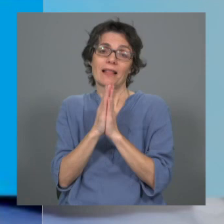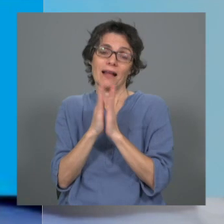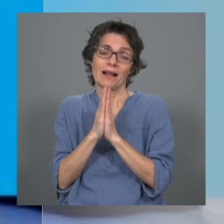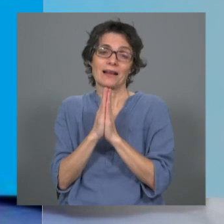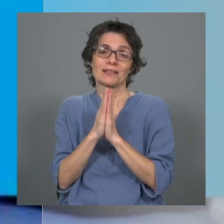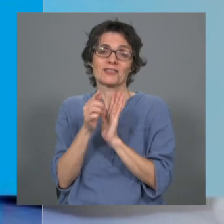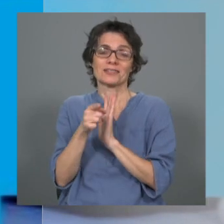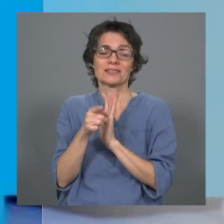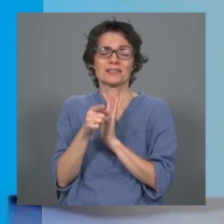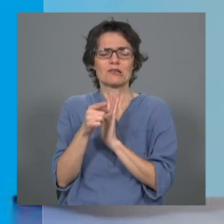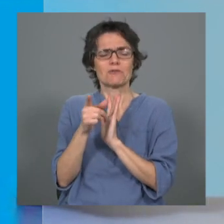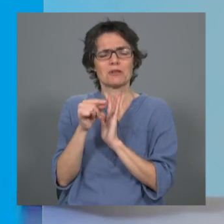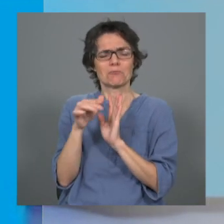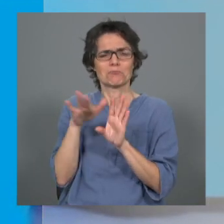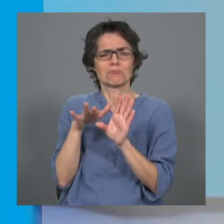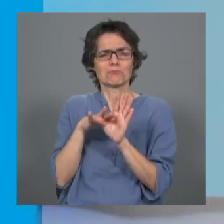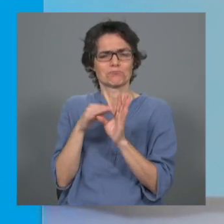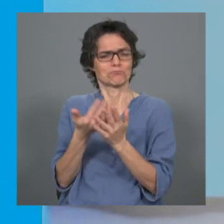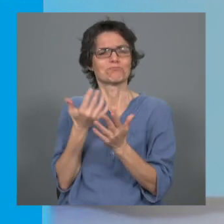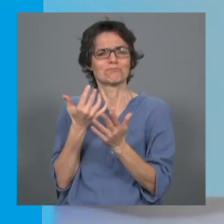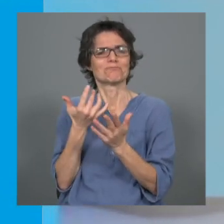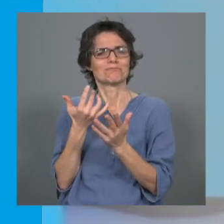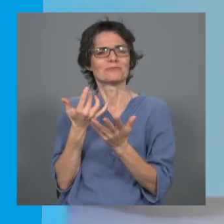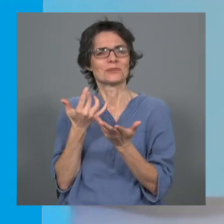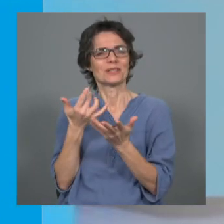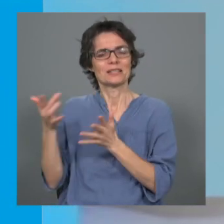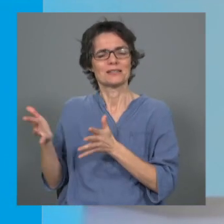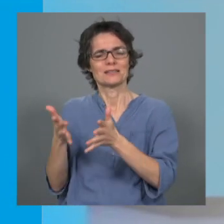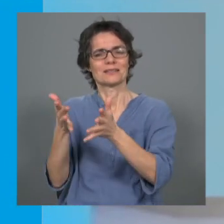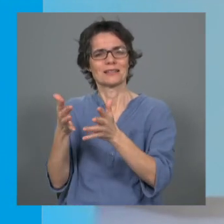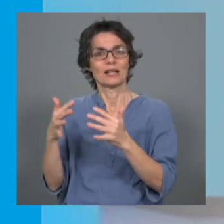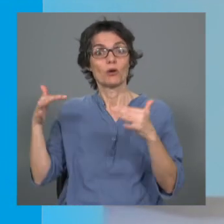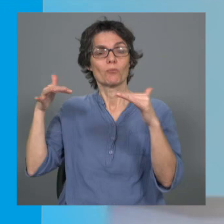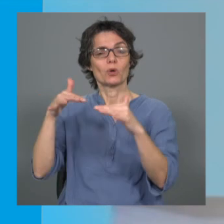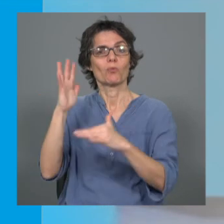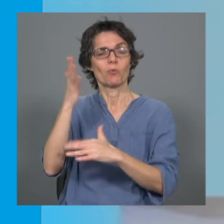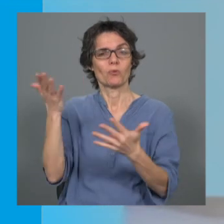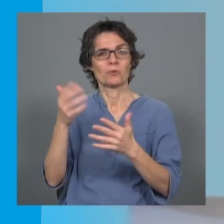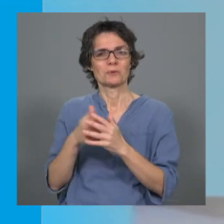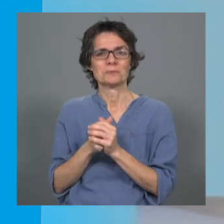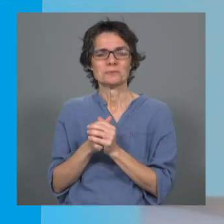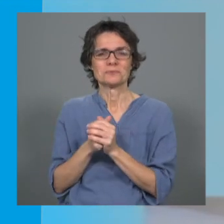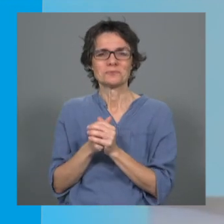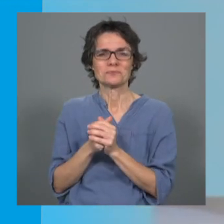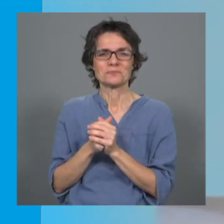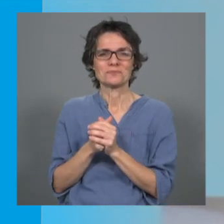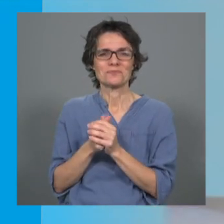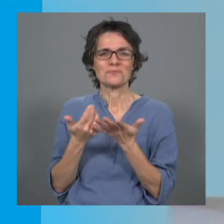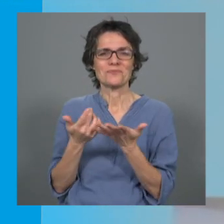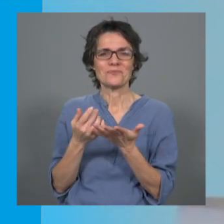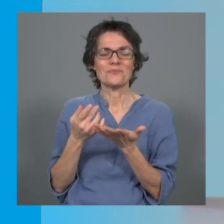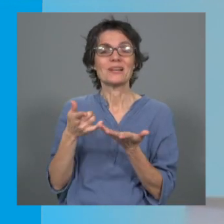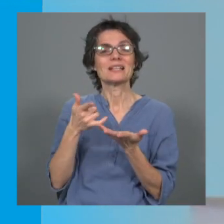como movimento que são nesta realidade do Sínodo. Como é que foi esse caminho, o que recorda